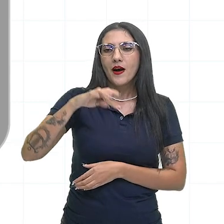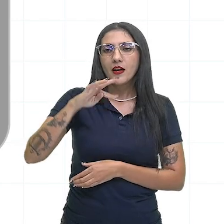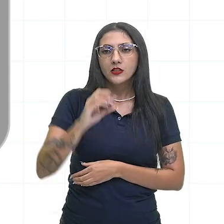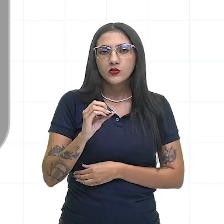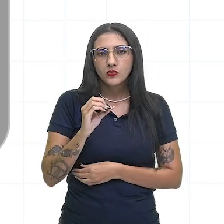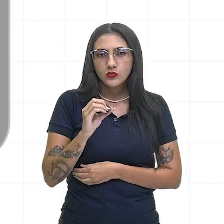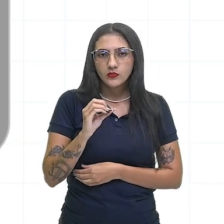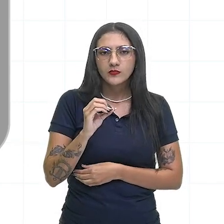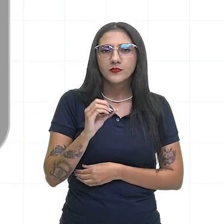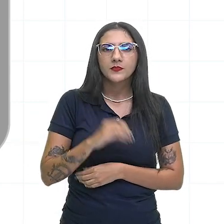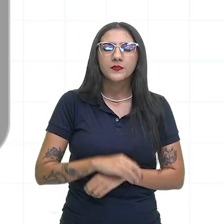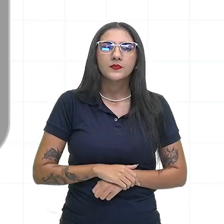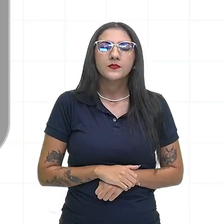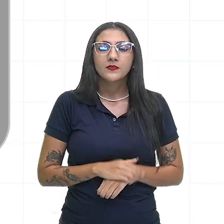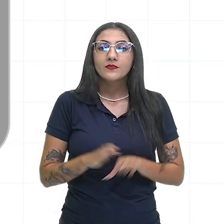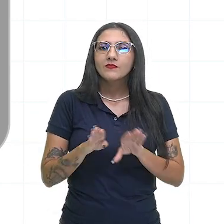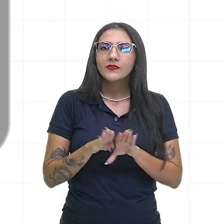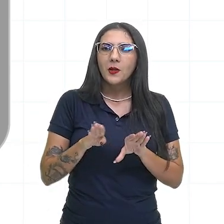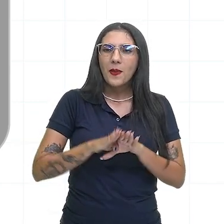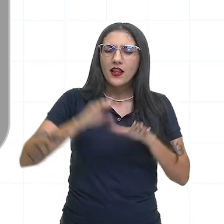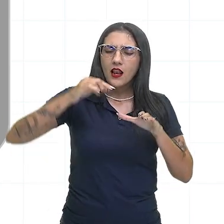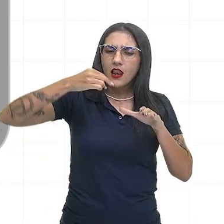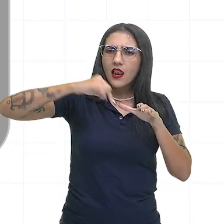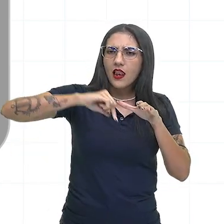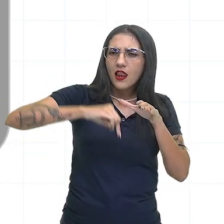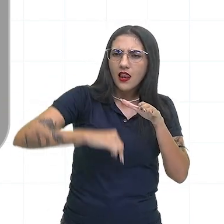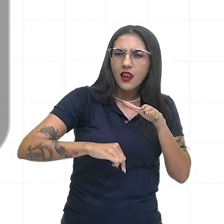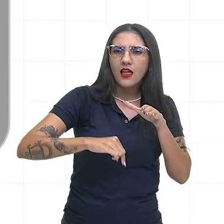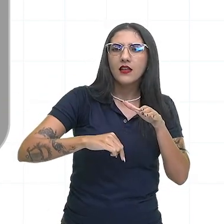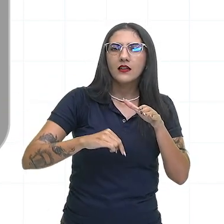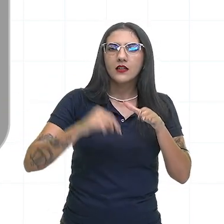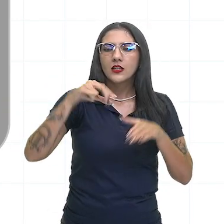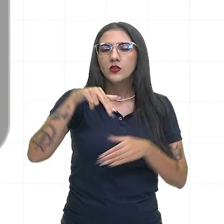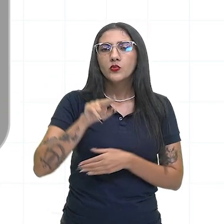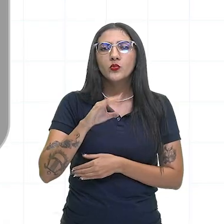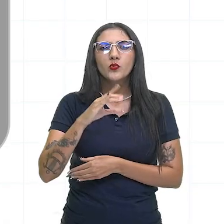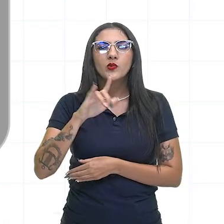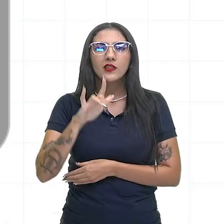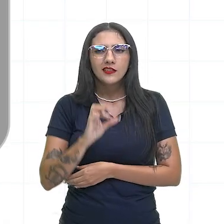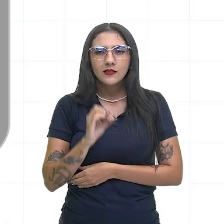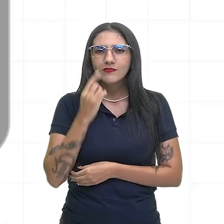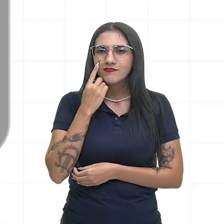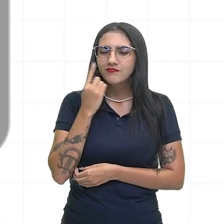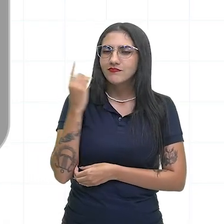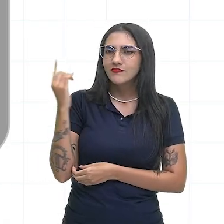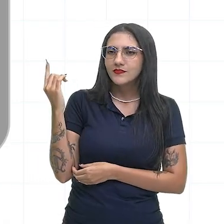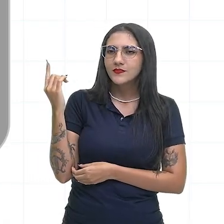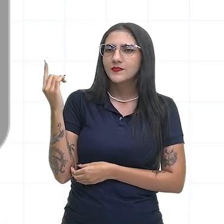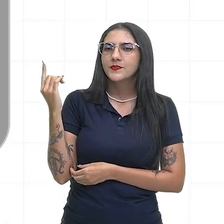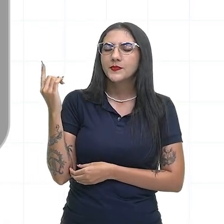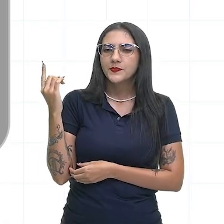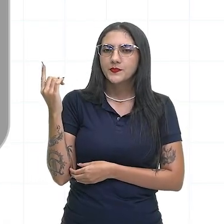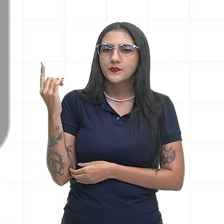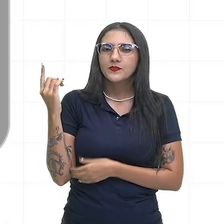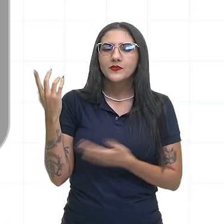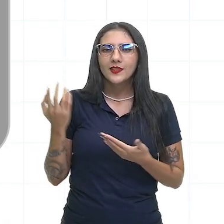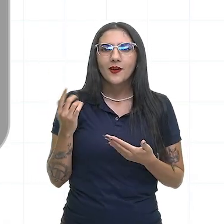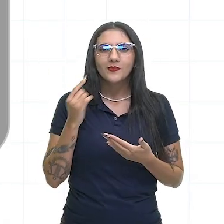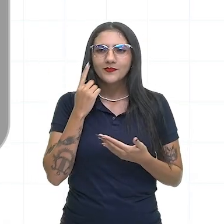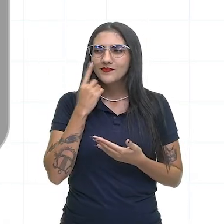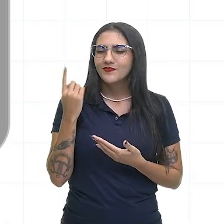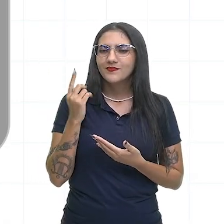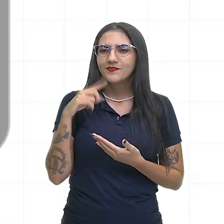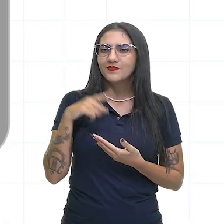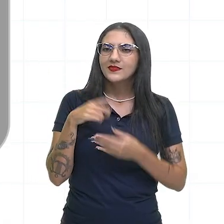daqui a pouco, e vai ter também a presença do núcleo lá dentro. Então a gente tem ali o interior do nosso planeta com